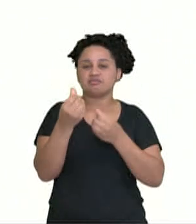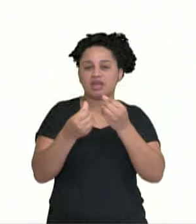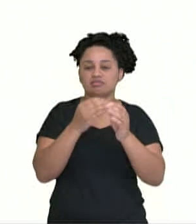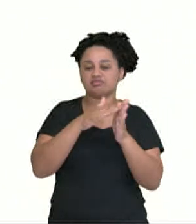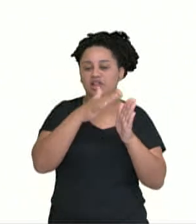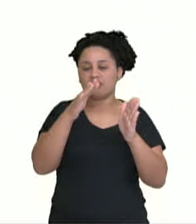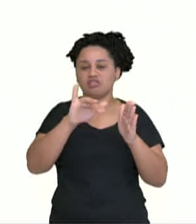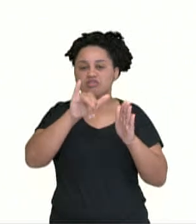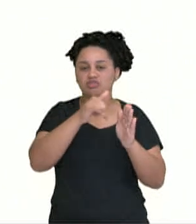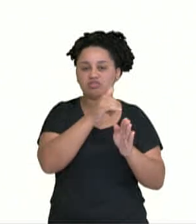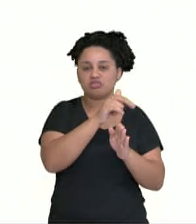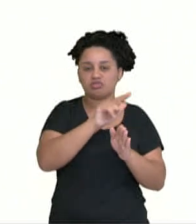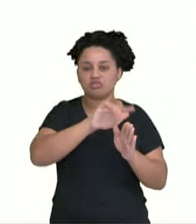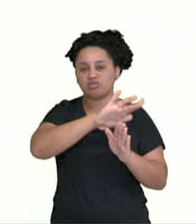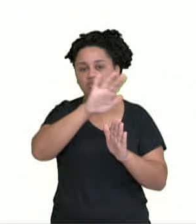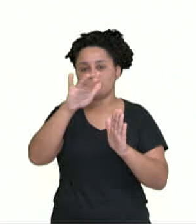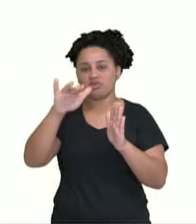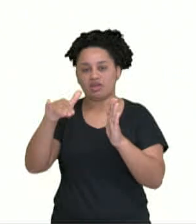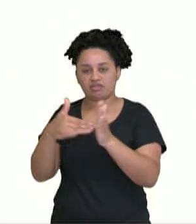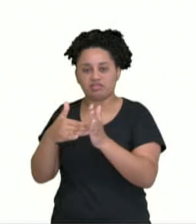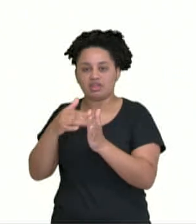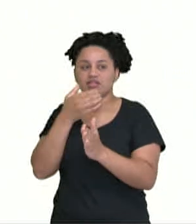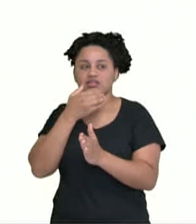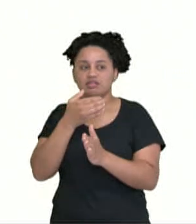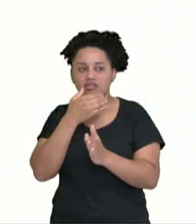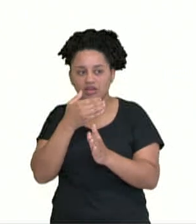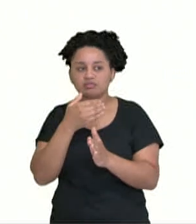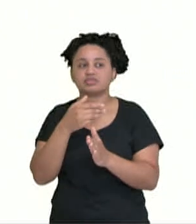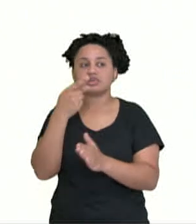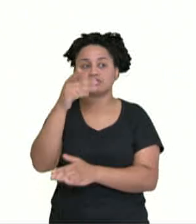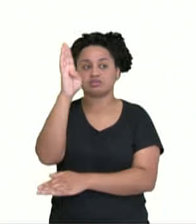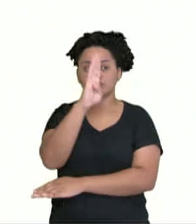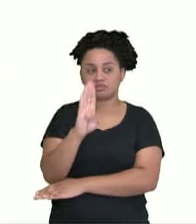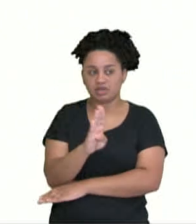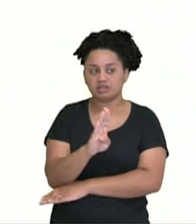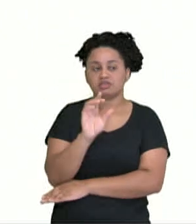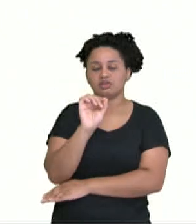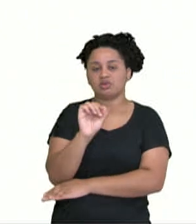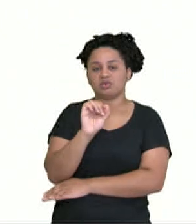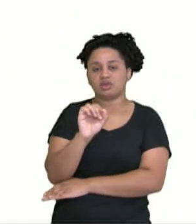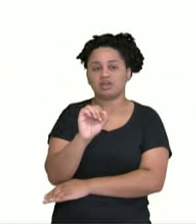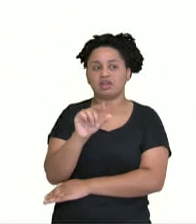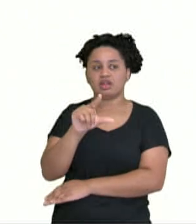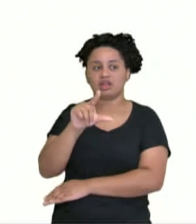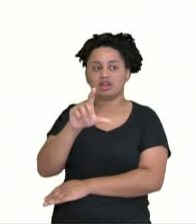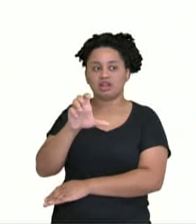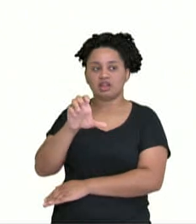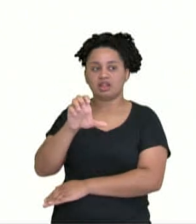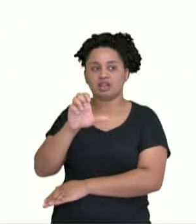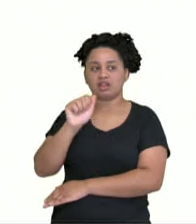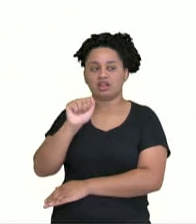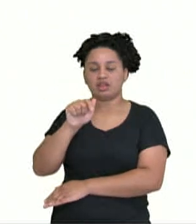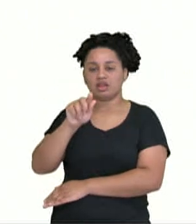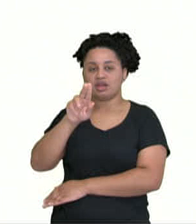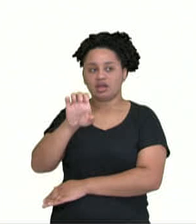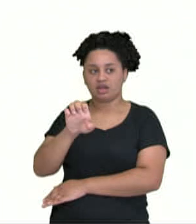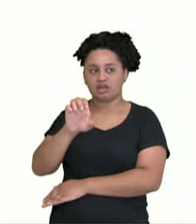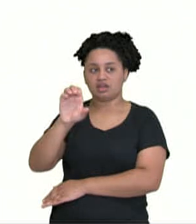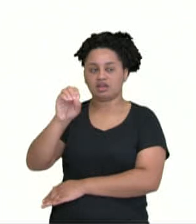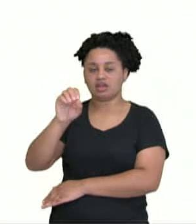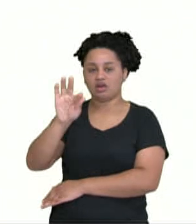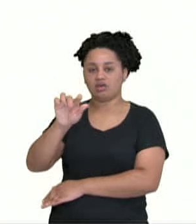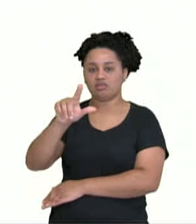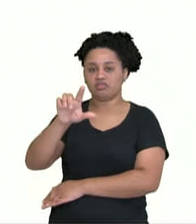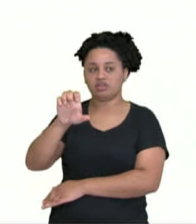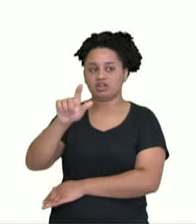Escolar do jogo League of Legends do Brasil contou com o apoio da Riot Games e a transmissão